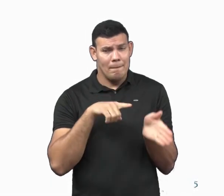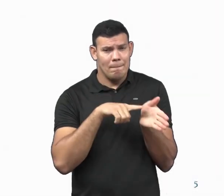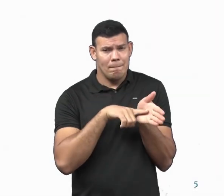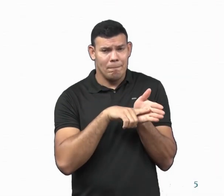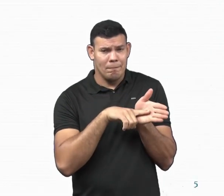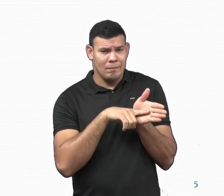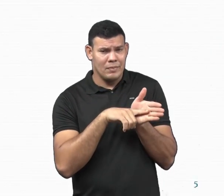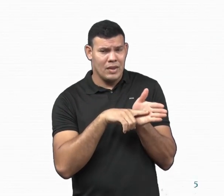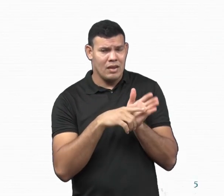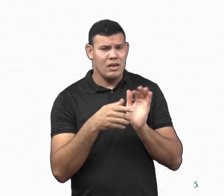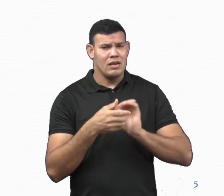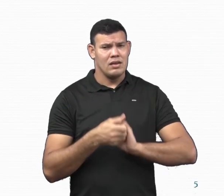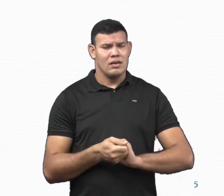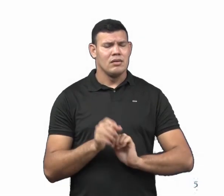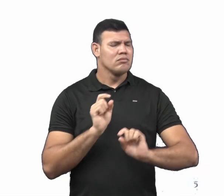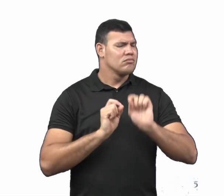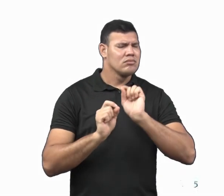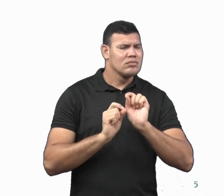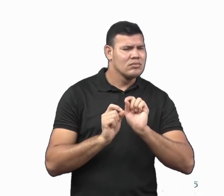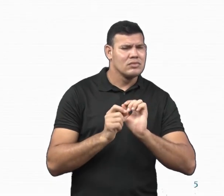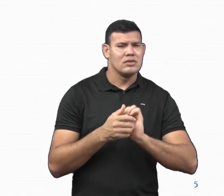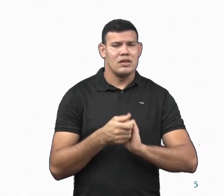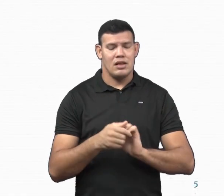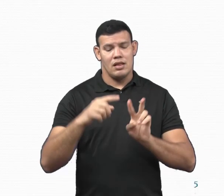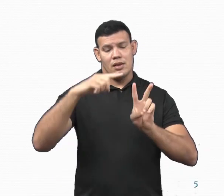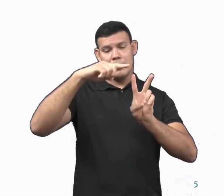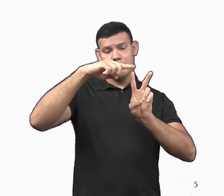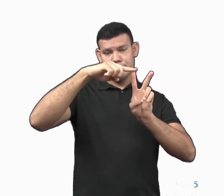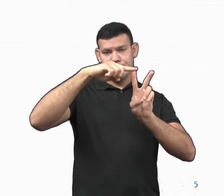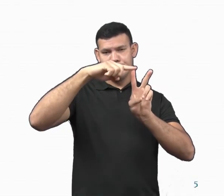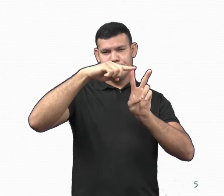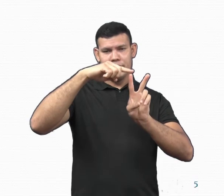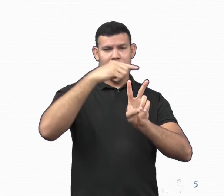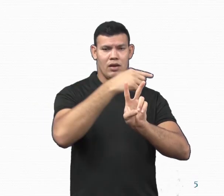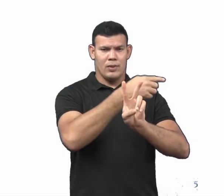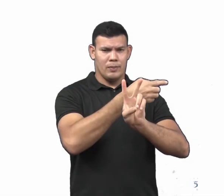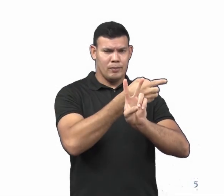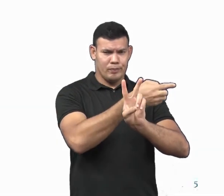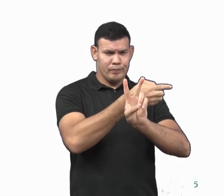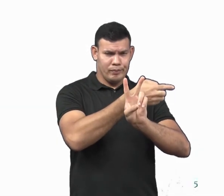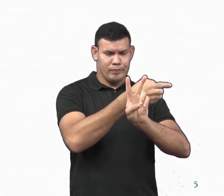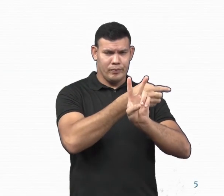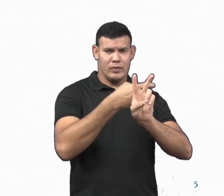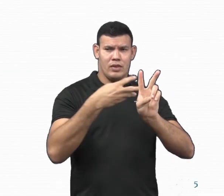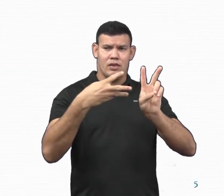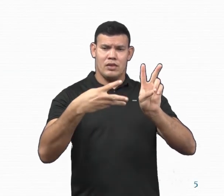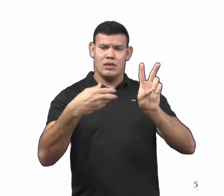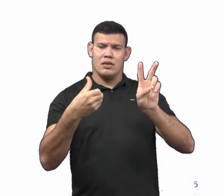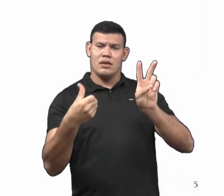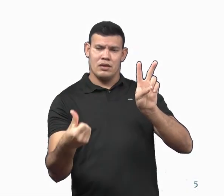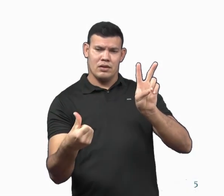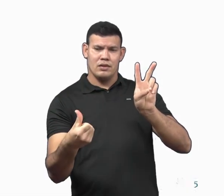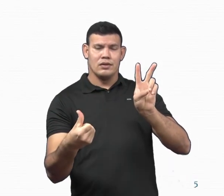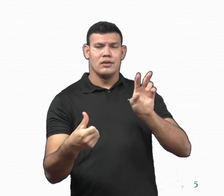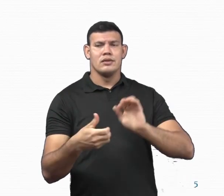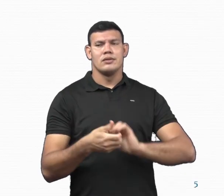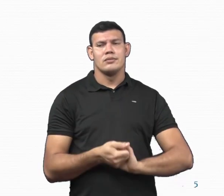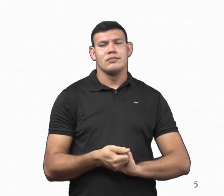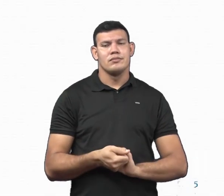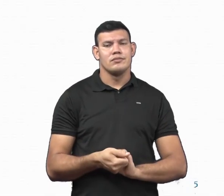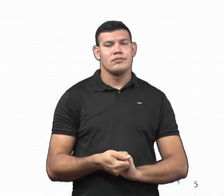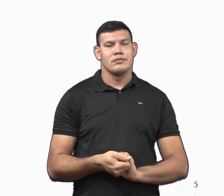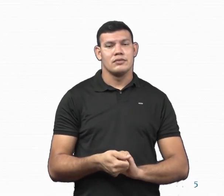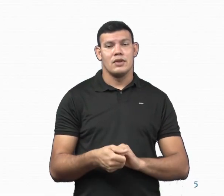tá? O que faz? Como ele está fora, então eu só repito ele, e o 36 eu vou fazer aqui no cantinho, ó. 36 dividir